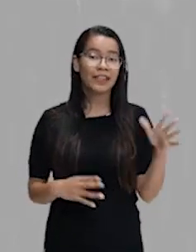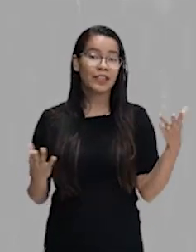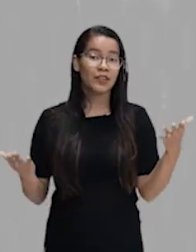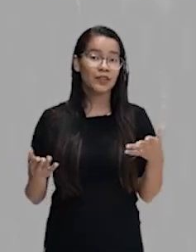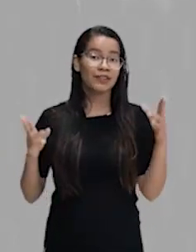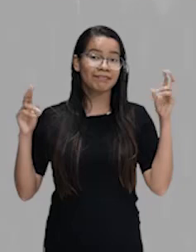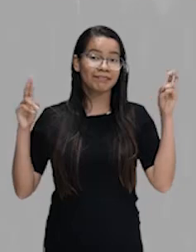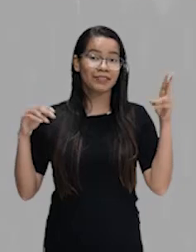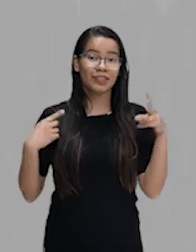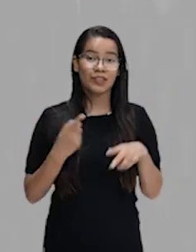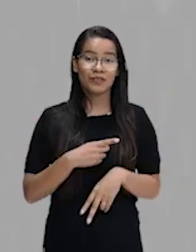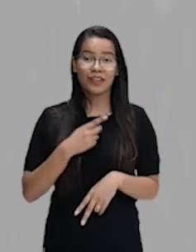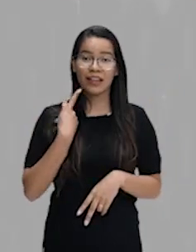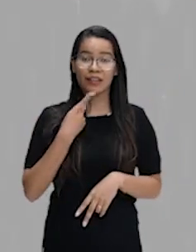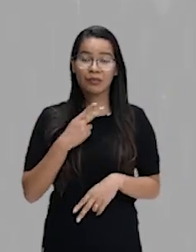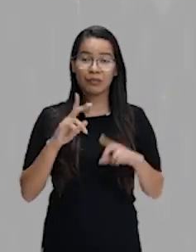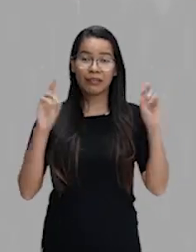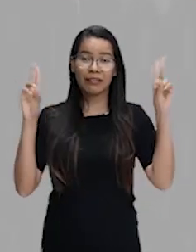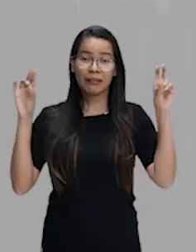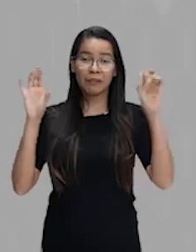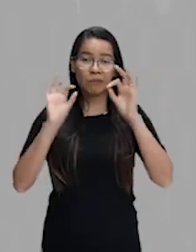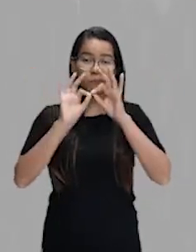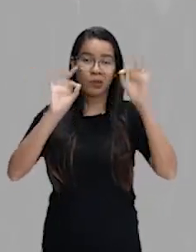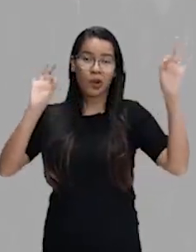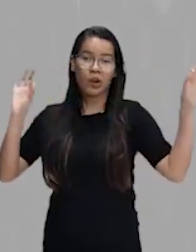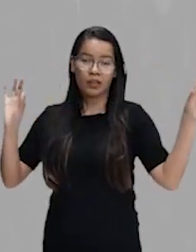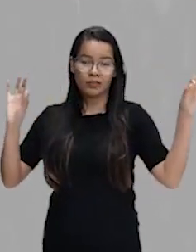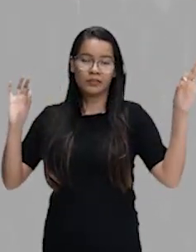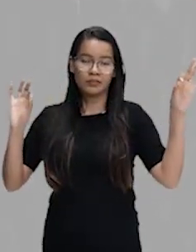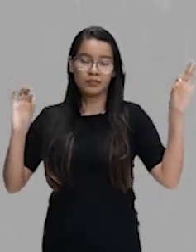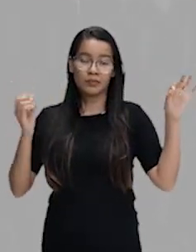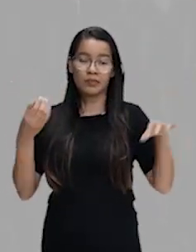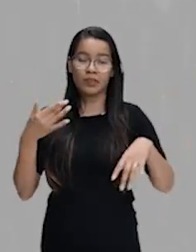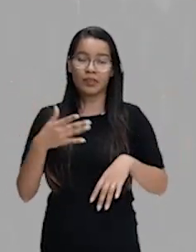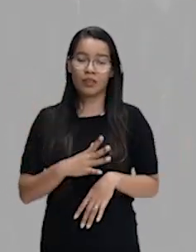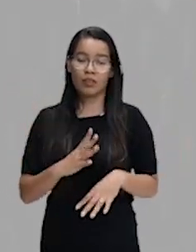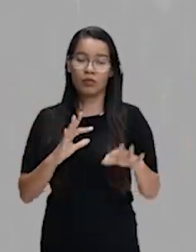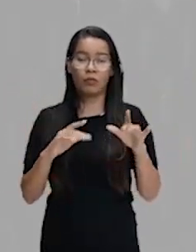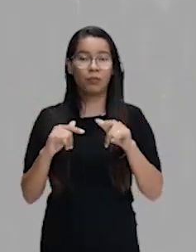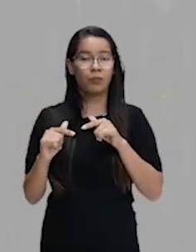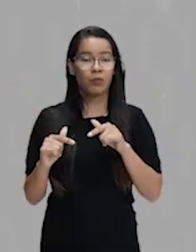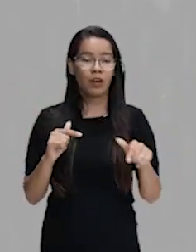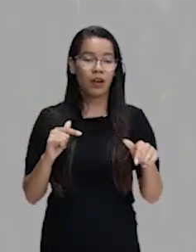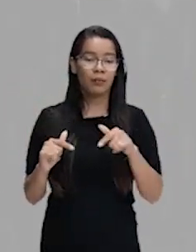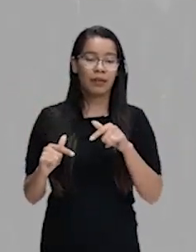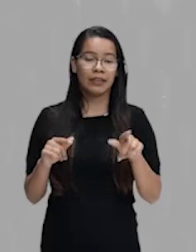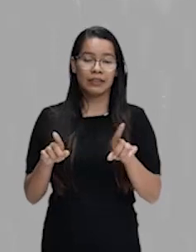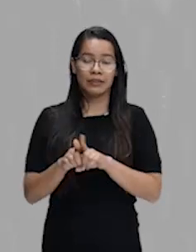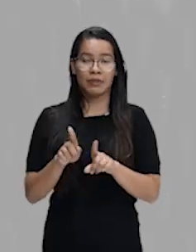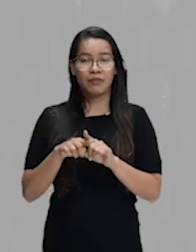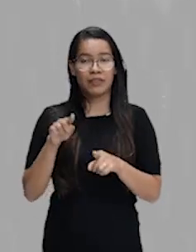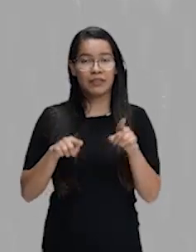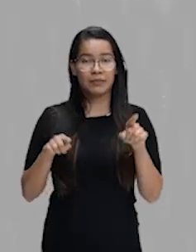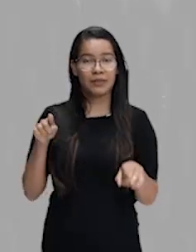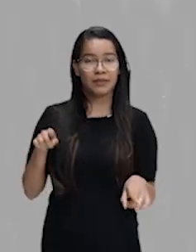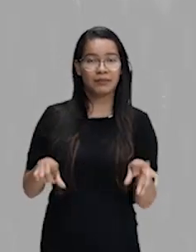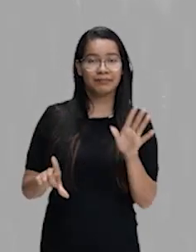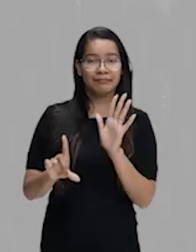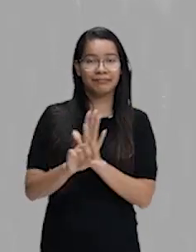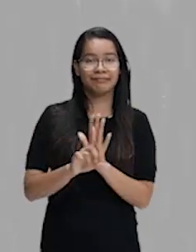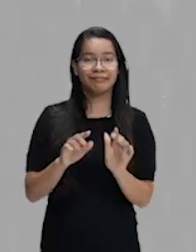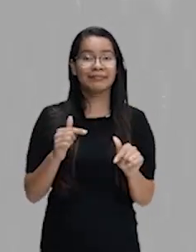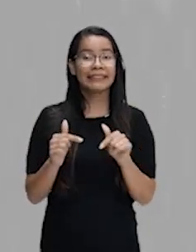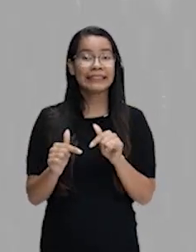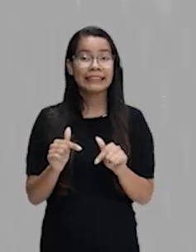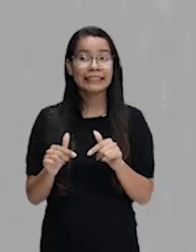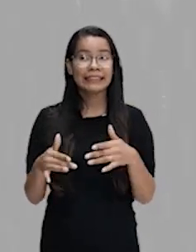tema enorme, bem complexo, chamado Novas Formas de Trabalho e Flexibilização das Leis Trabalhistas,